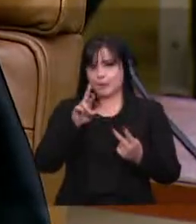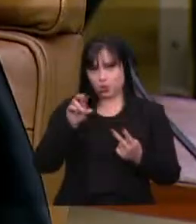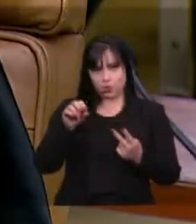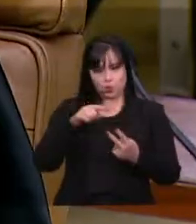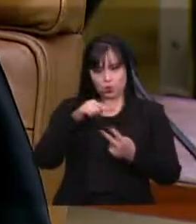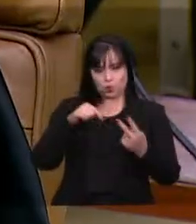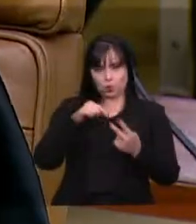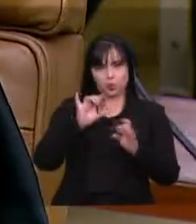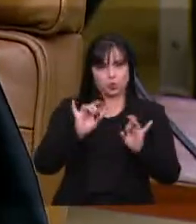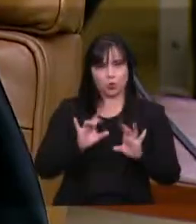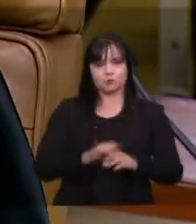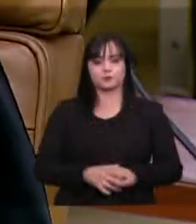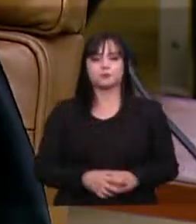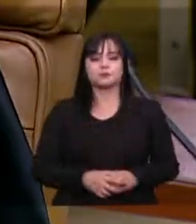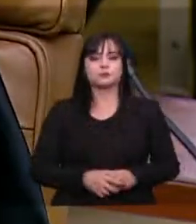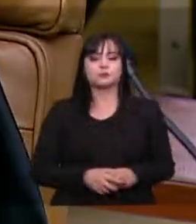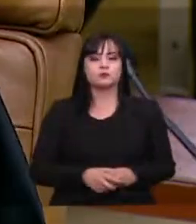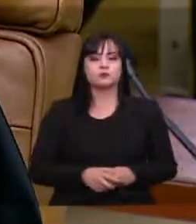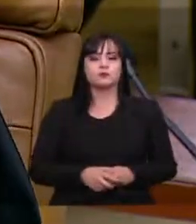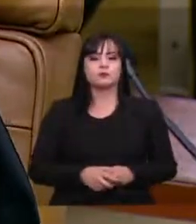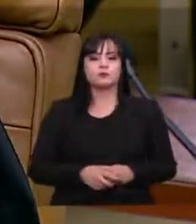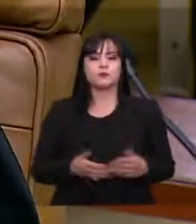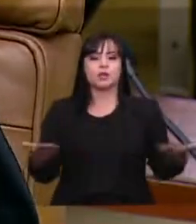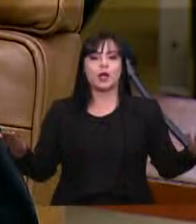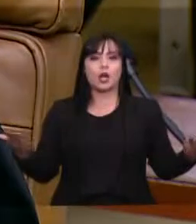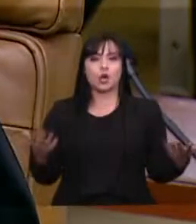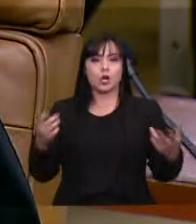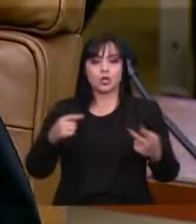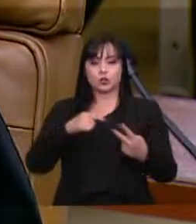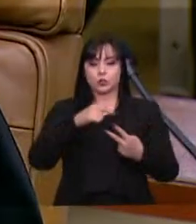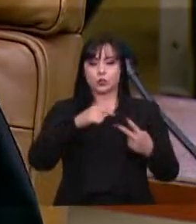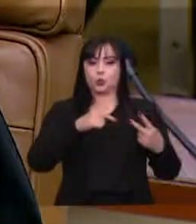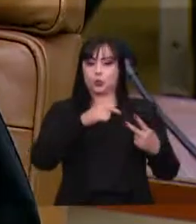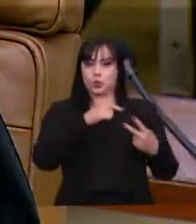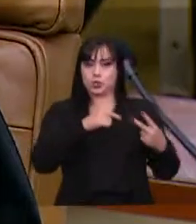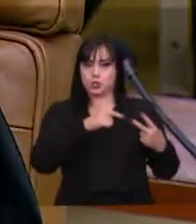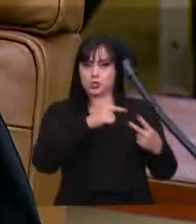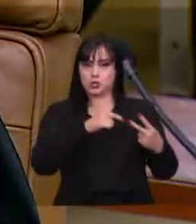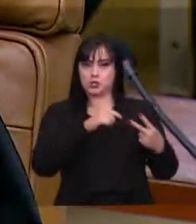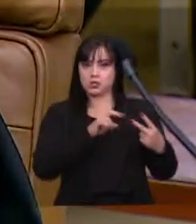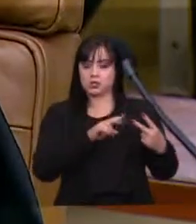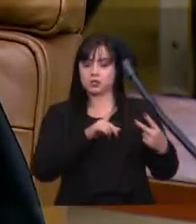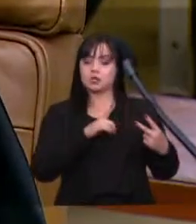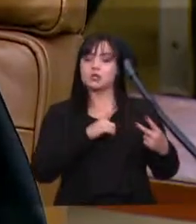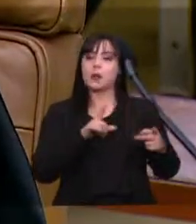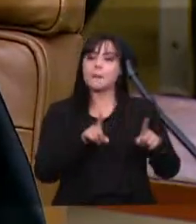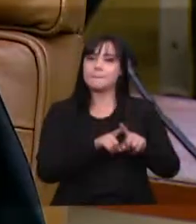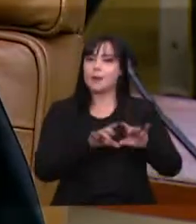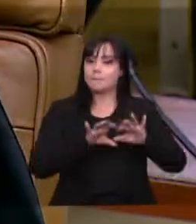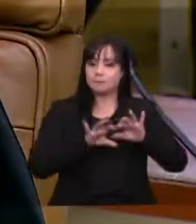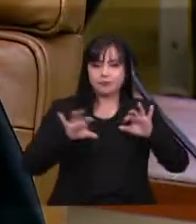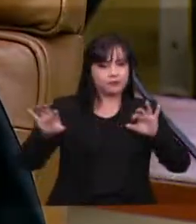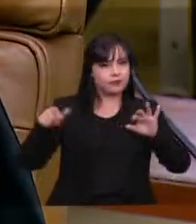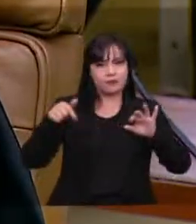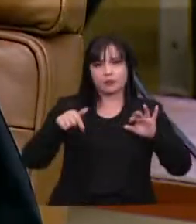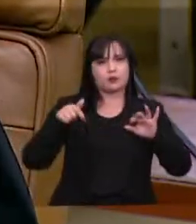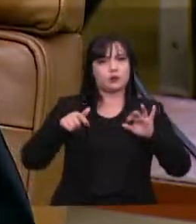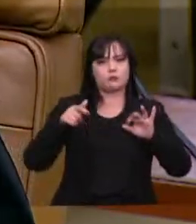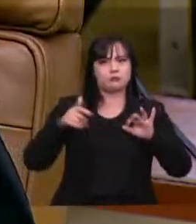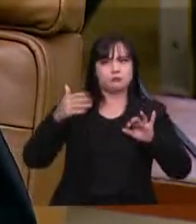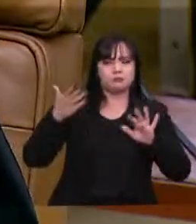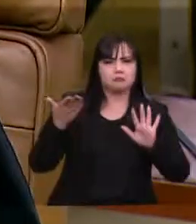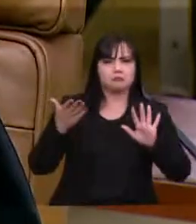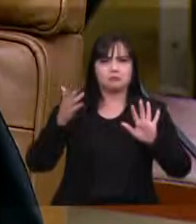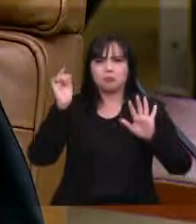Ramos e em relação a estas duas relações também afasto essa imputação